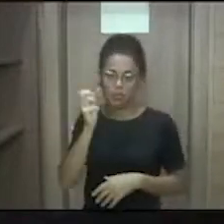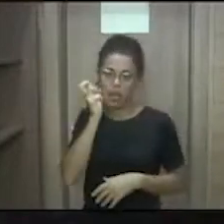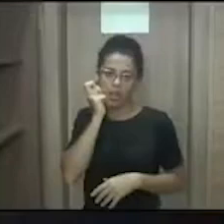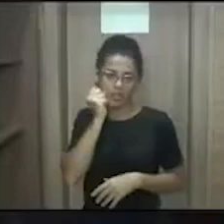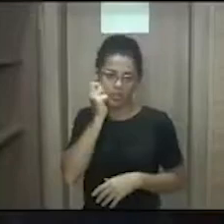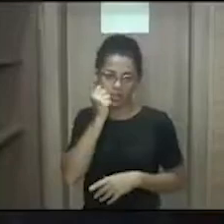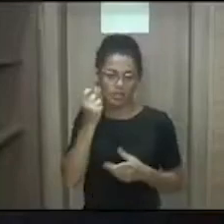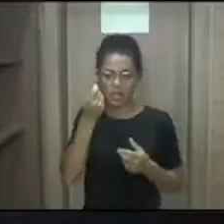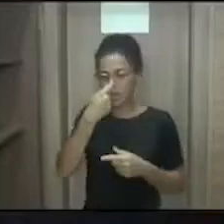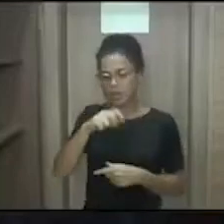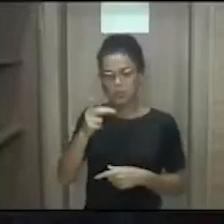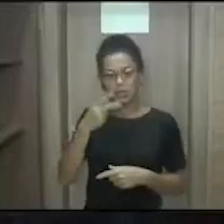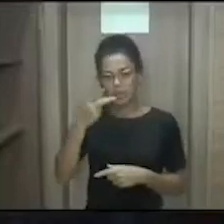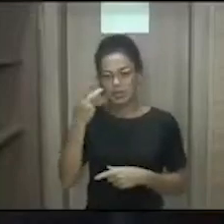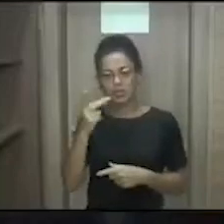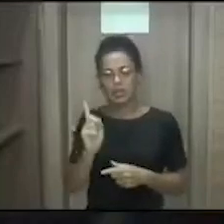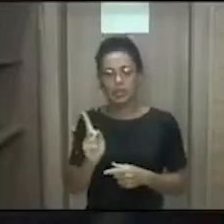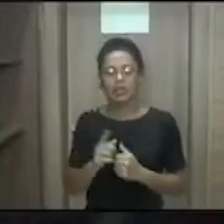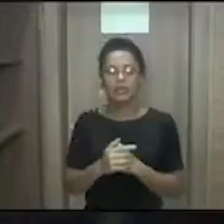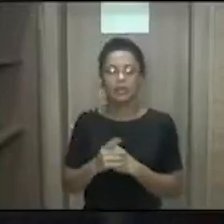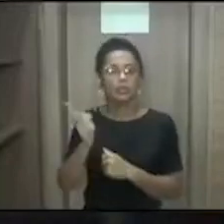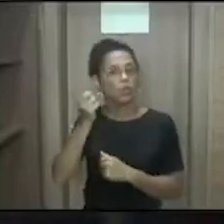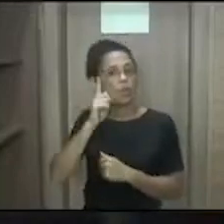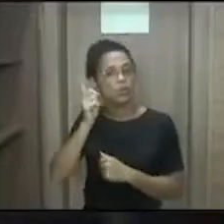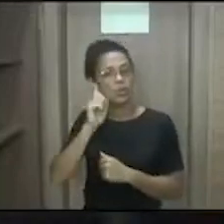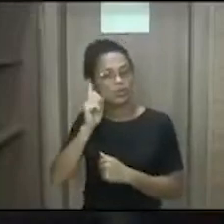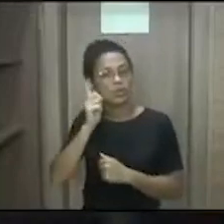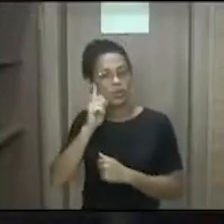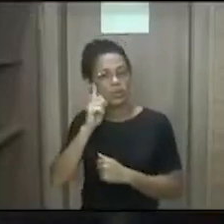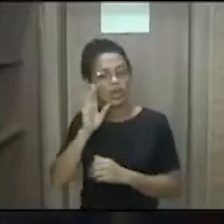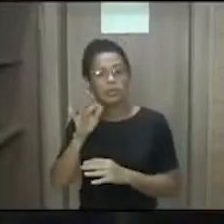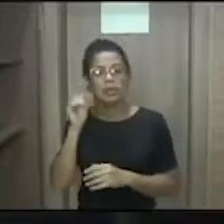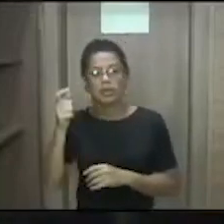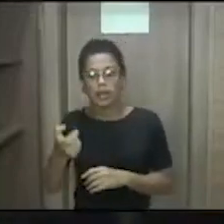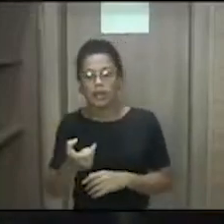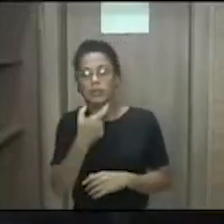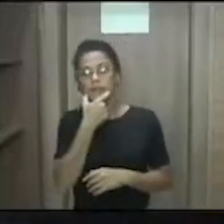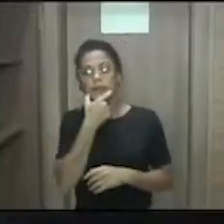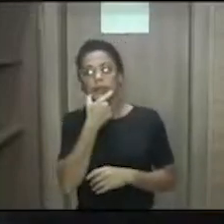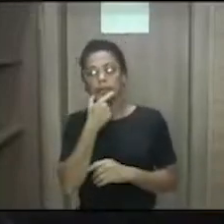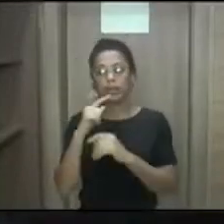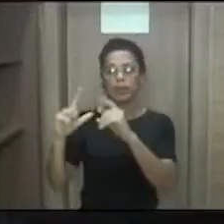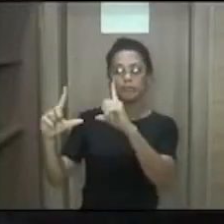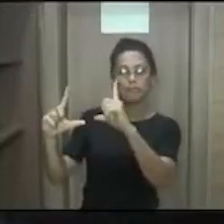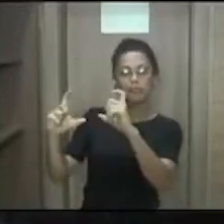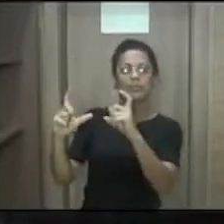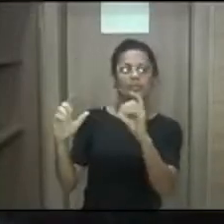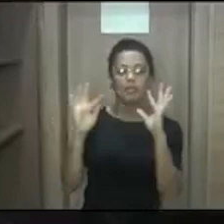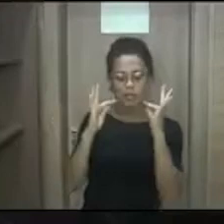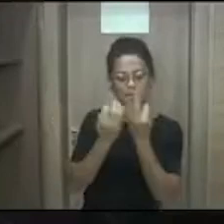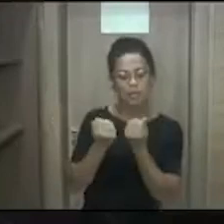falar, ele não precisa usar aquela prótese todos os dias, mas se ele puder botar, tirar uma foto e fazer